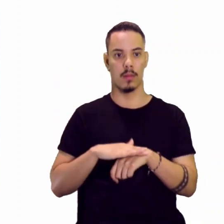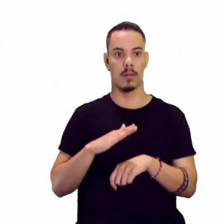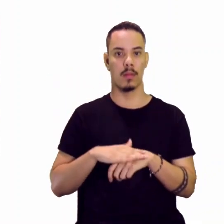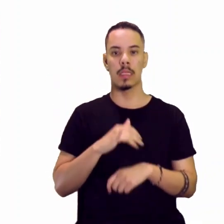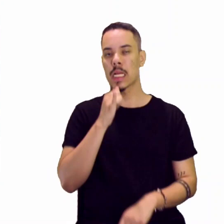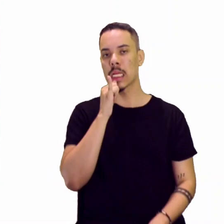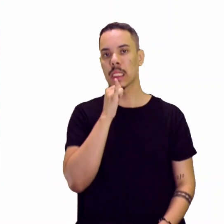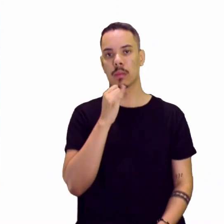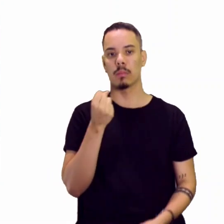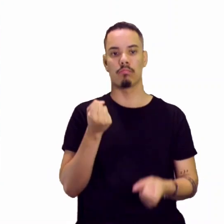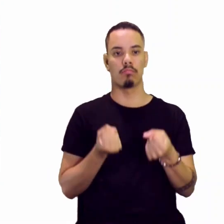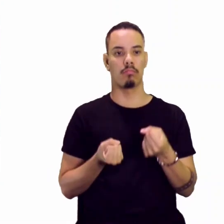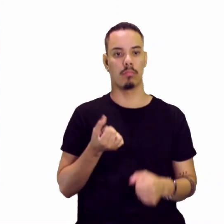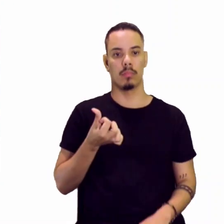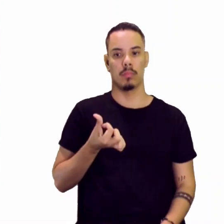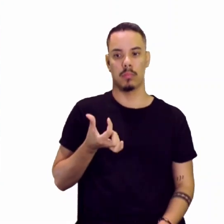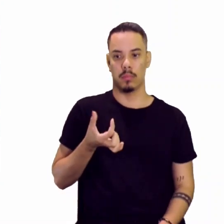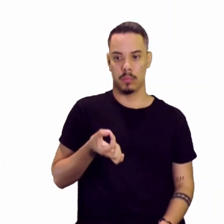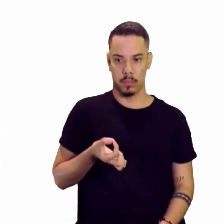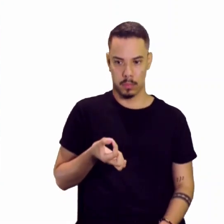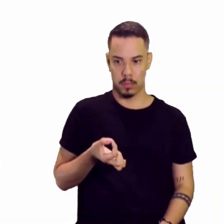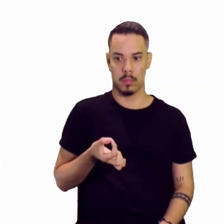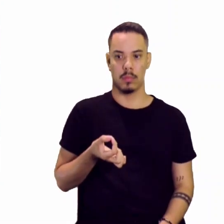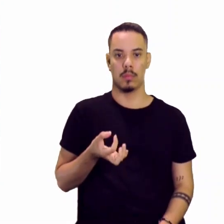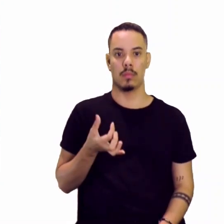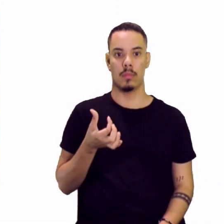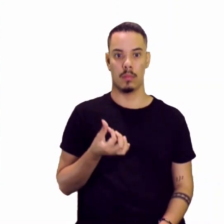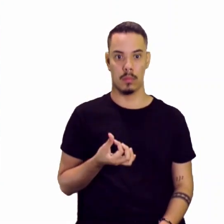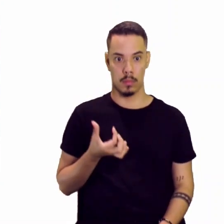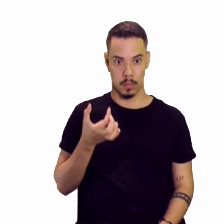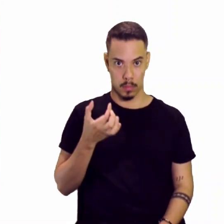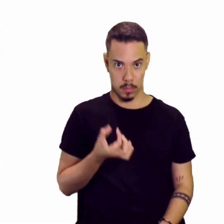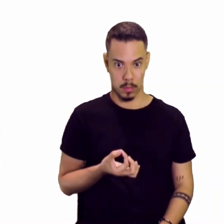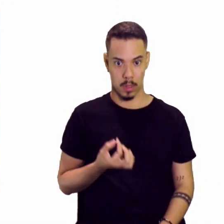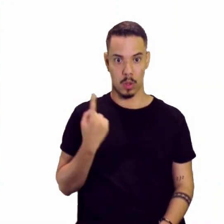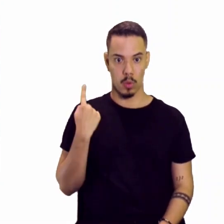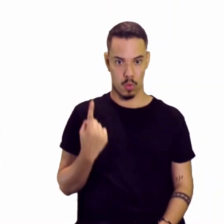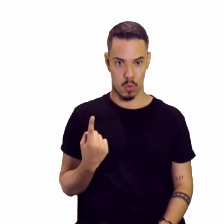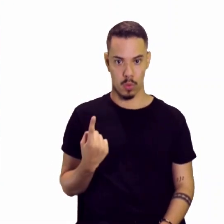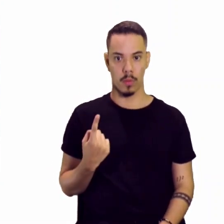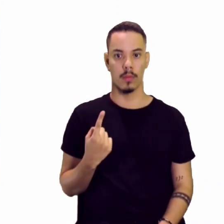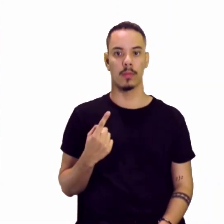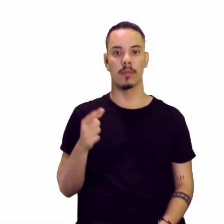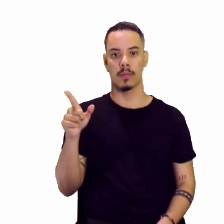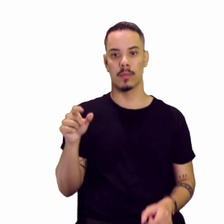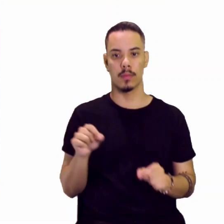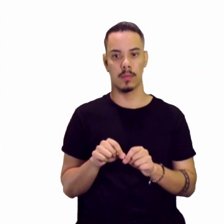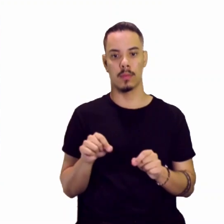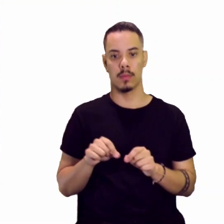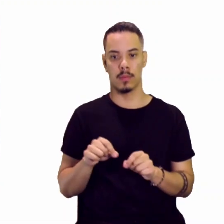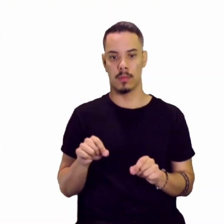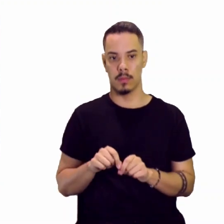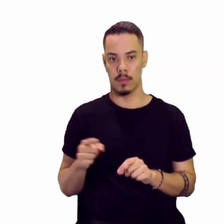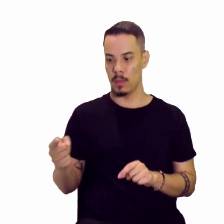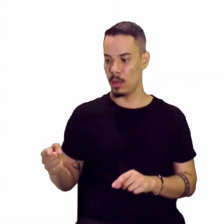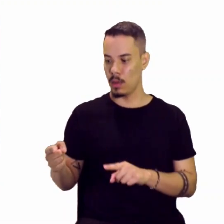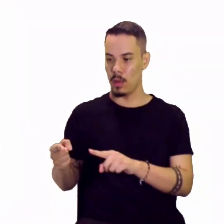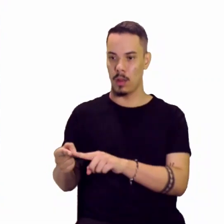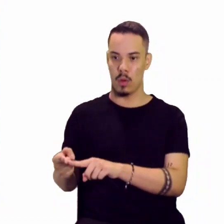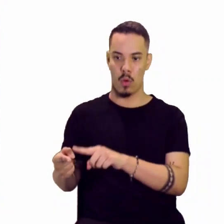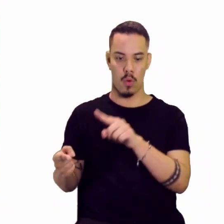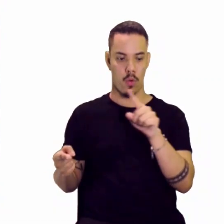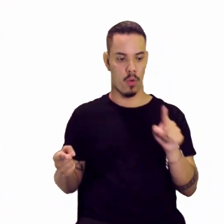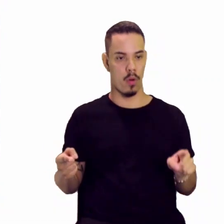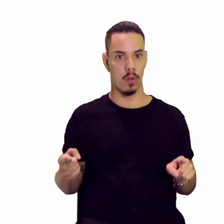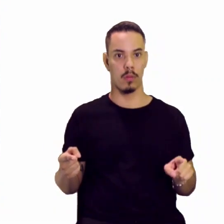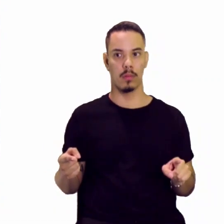60 kg, olha bem, agora nós falamos sobre ele e especificamos que um de 60 kg possa realizar